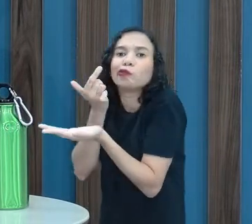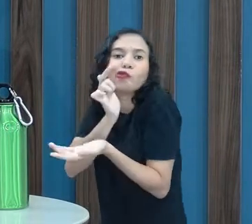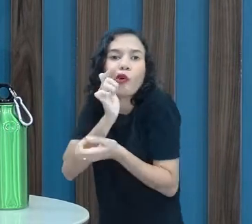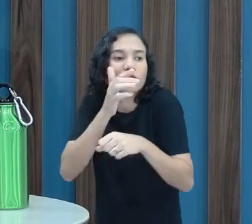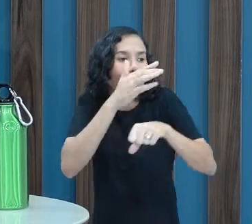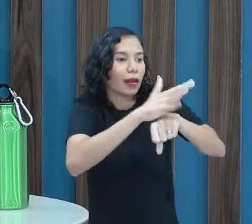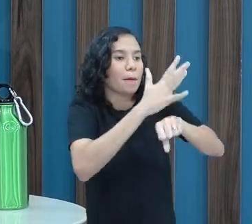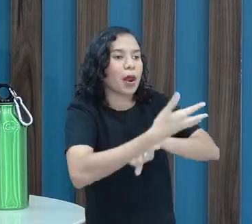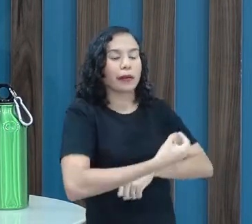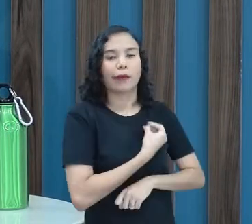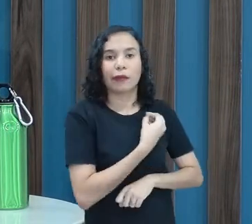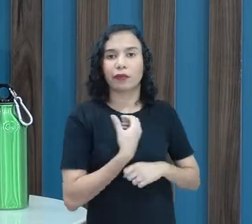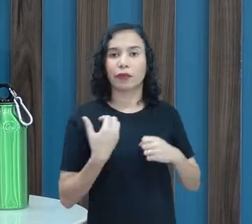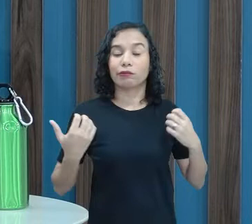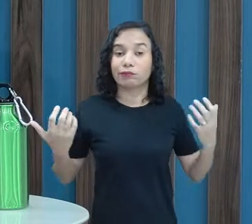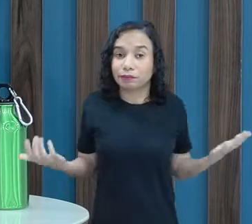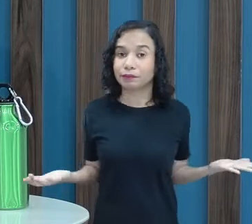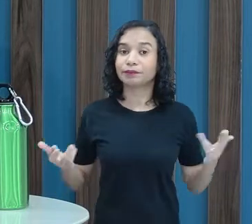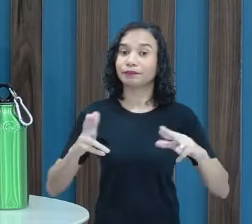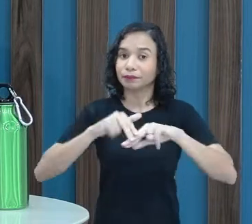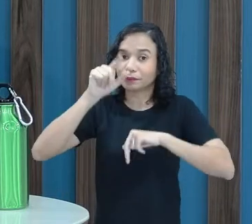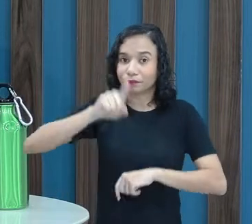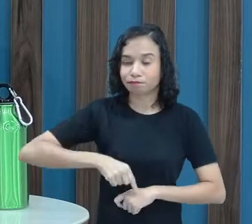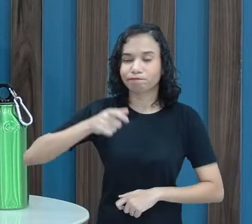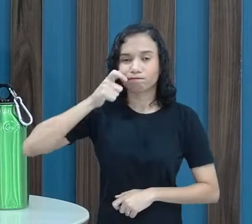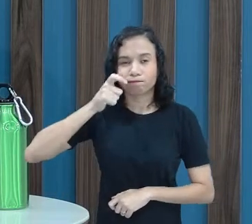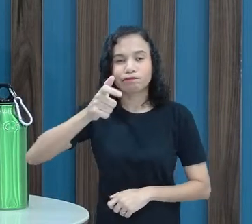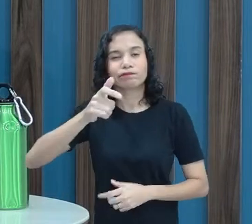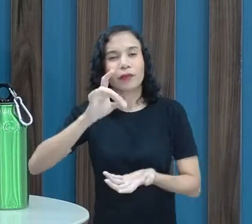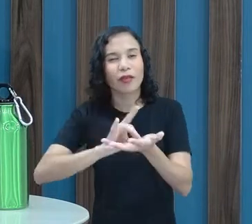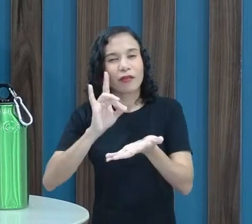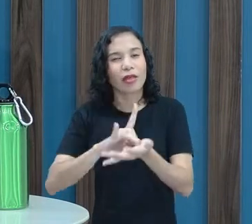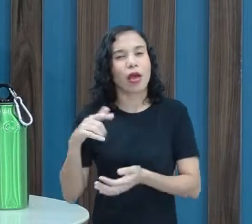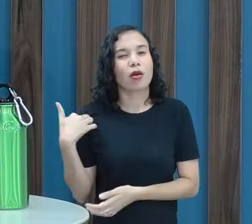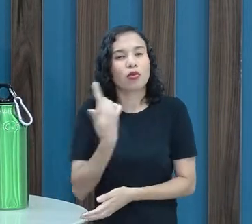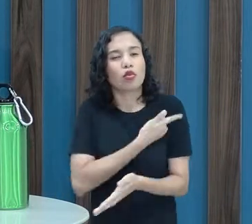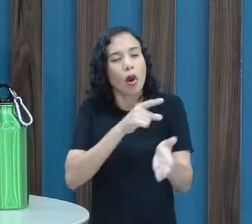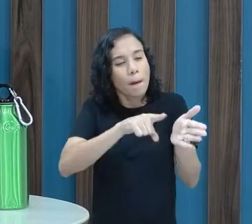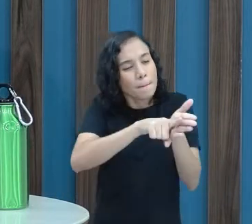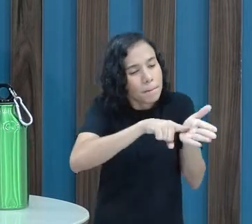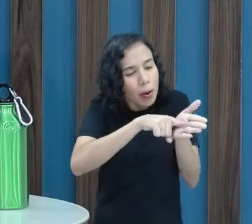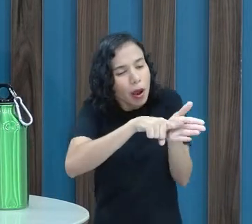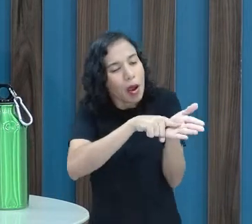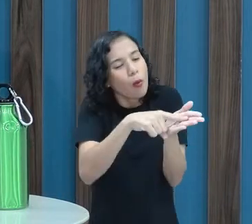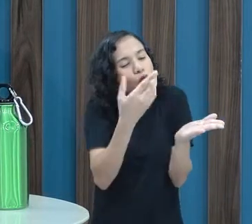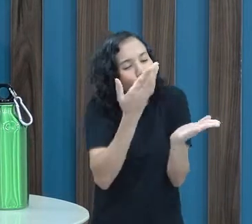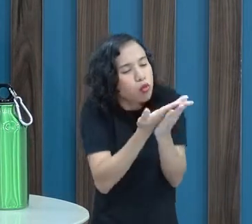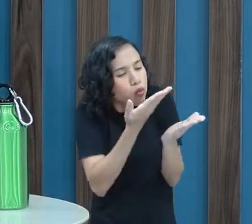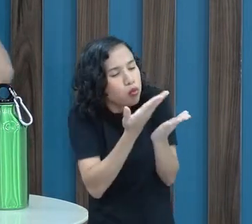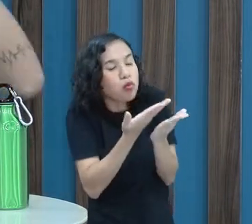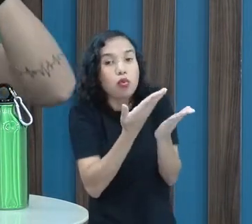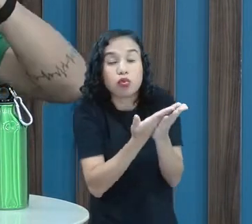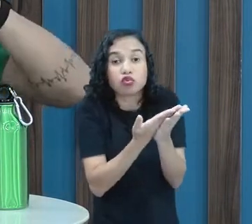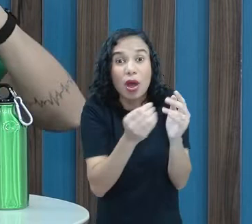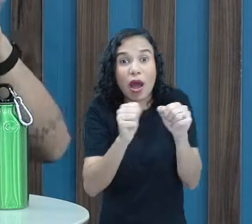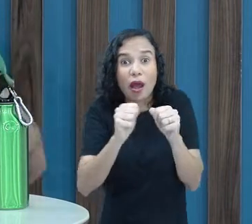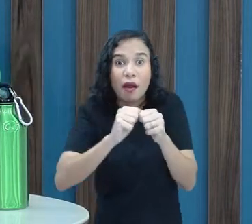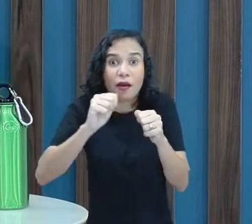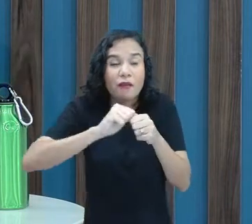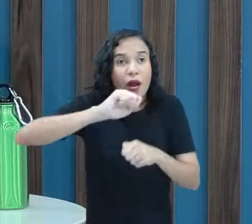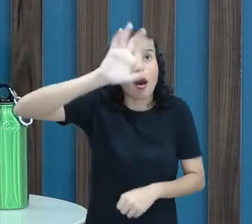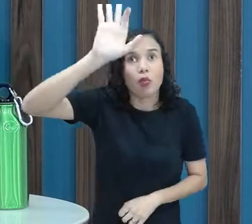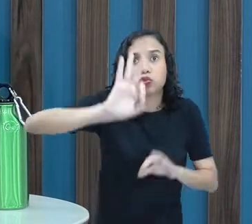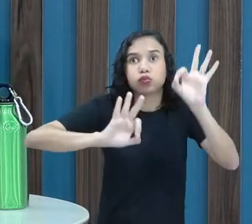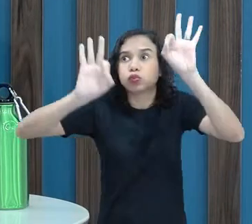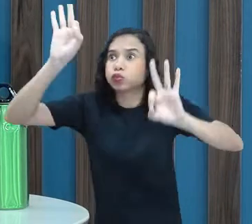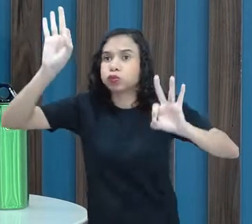na nossa vida, né? Exatamente. Então é muito interessante porque a gente pesquisa, estuda, faz todo aquele mapa, aquelas coisas todas,